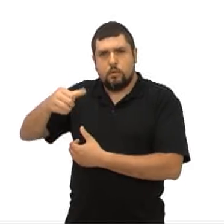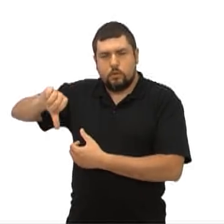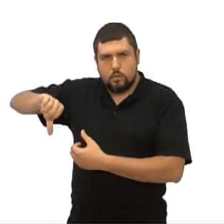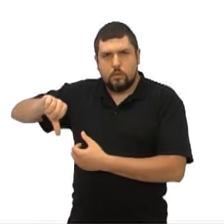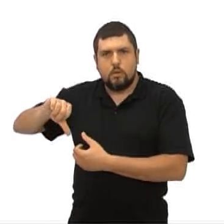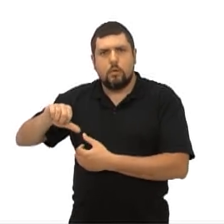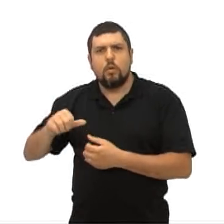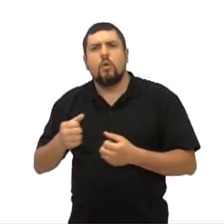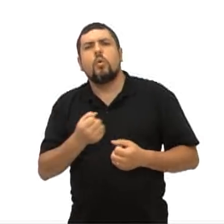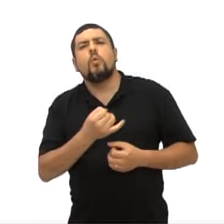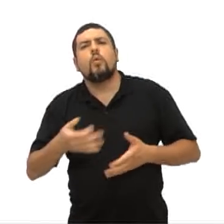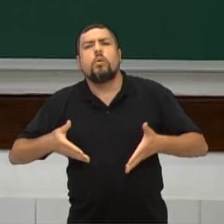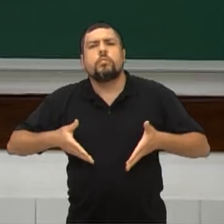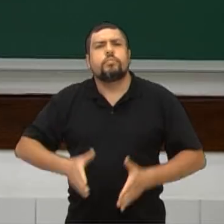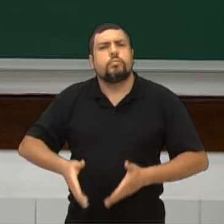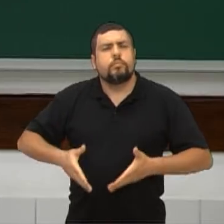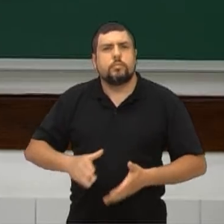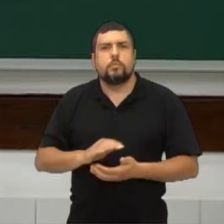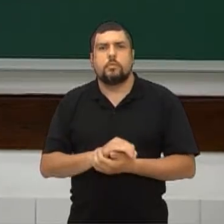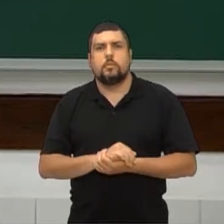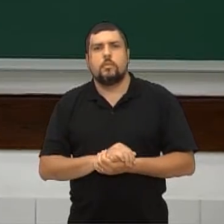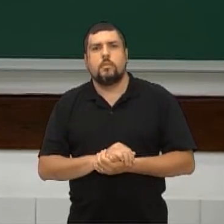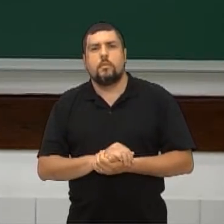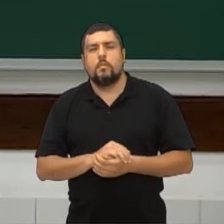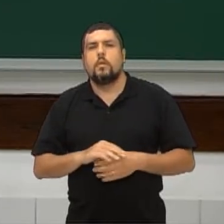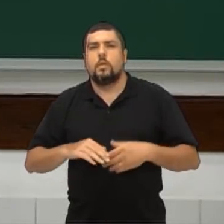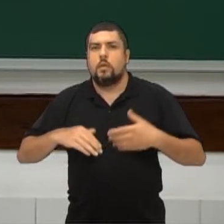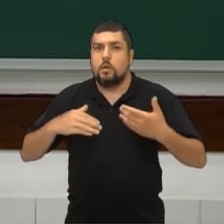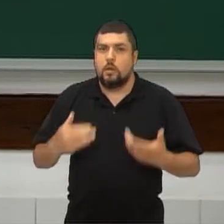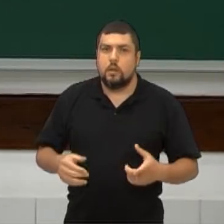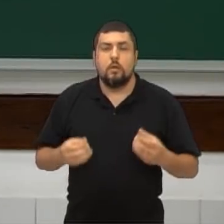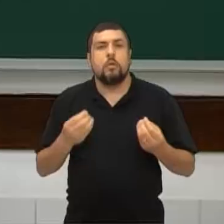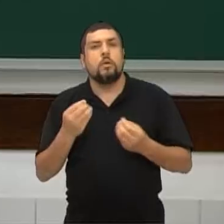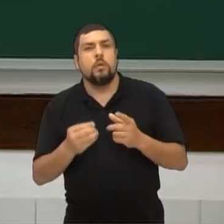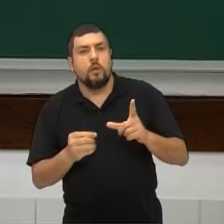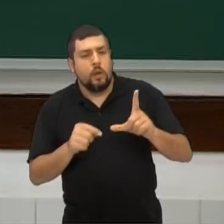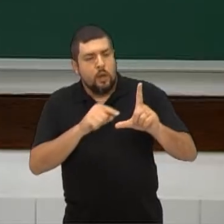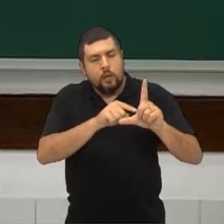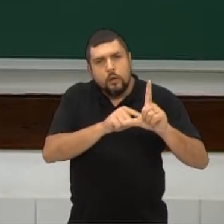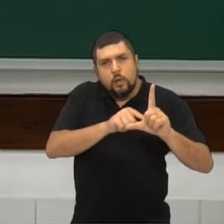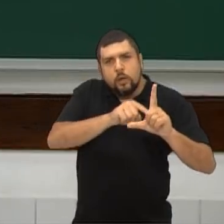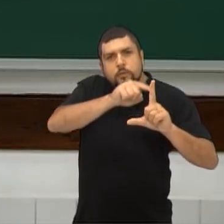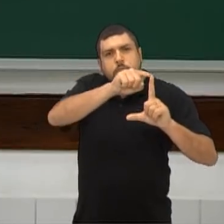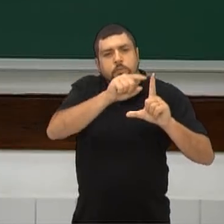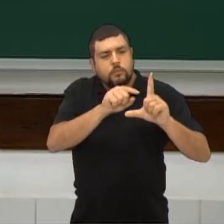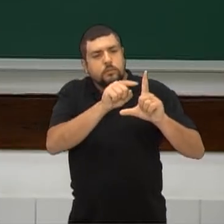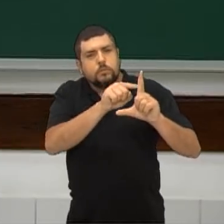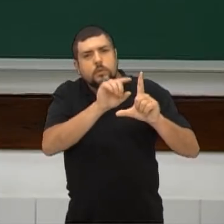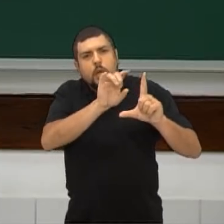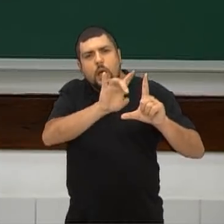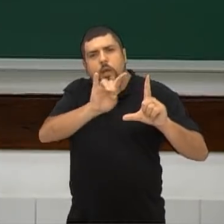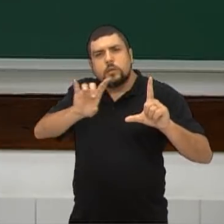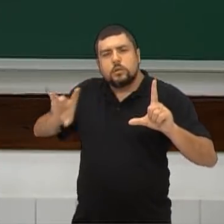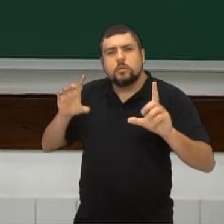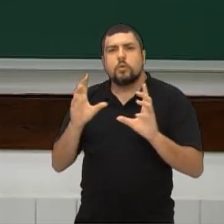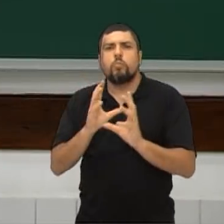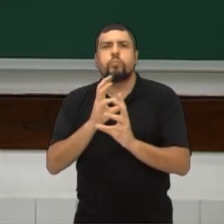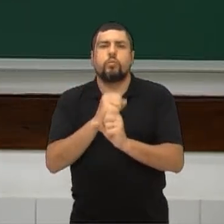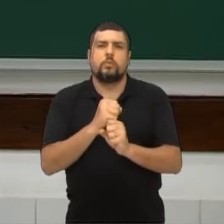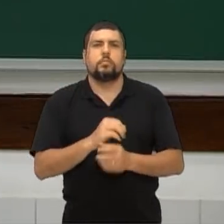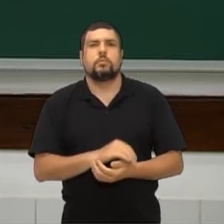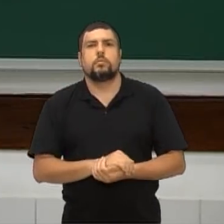parecido com o exercício anterior. A gente vai ter que pegar o gráfico de barras e somar os valores dele. Como é que a gente vai fazer isso? A gente